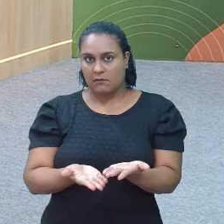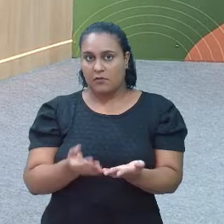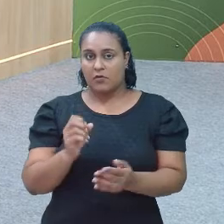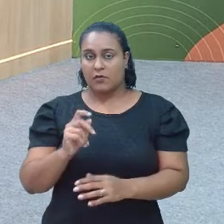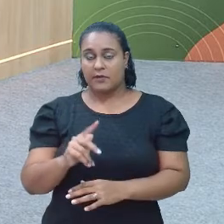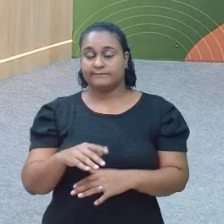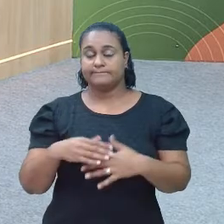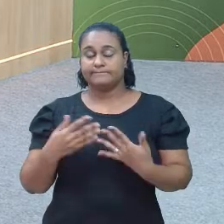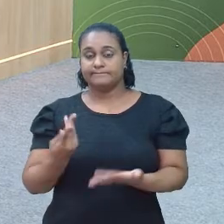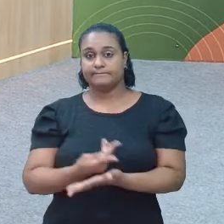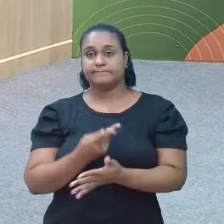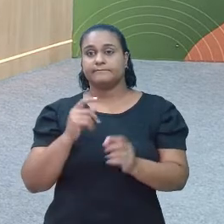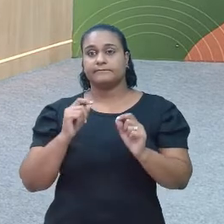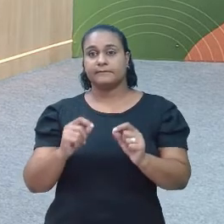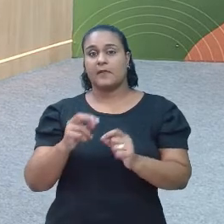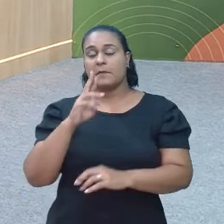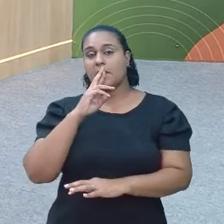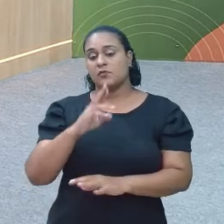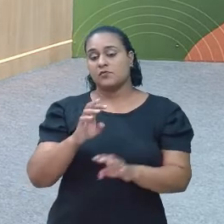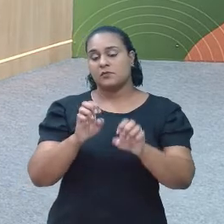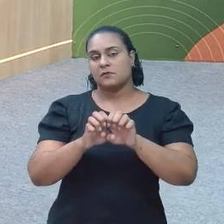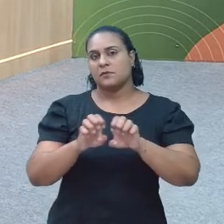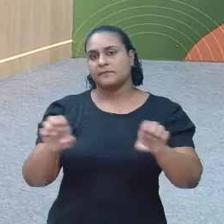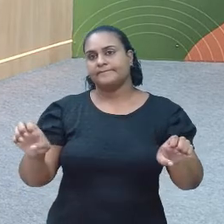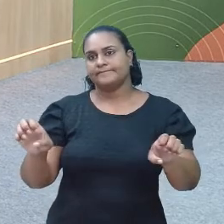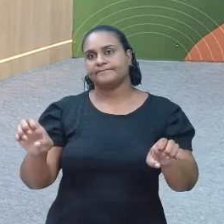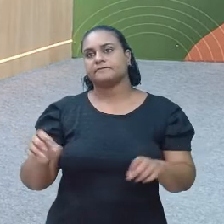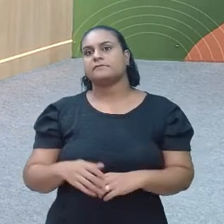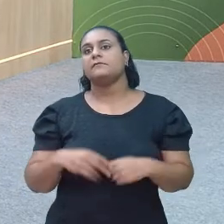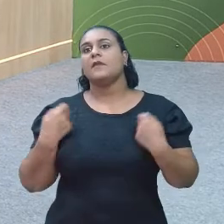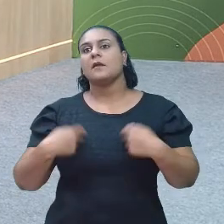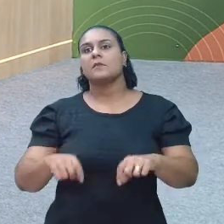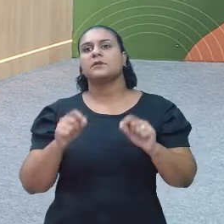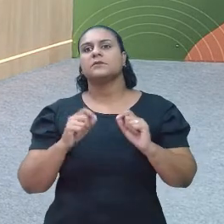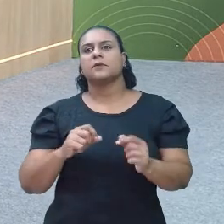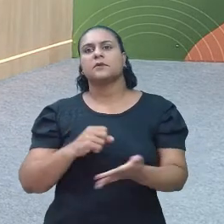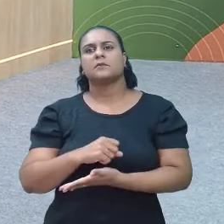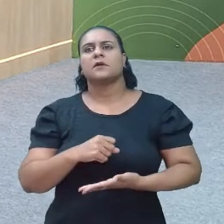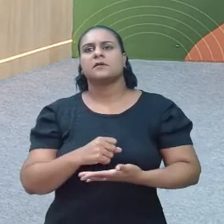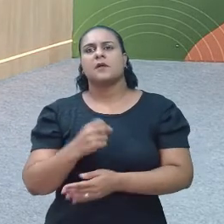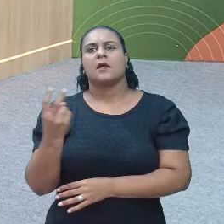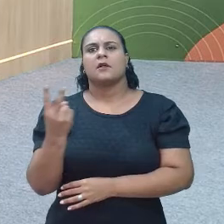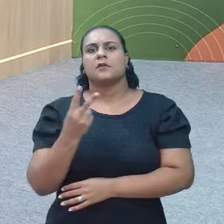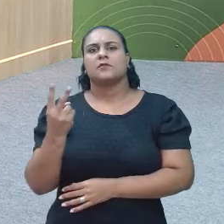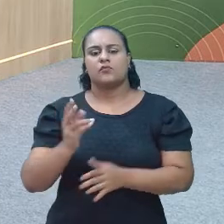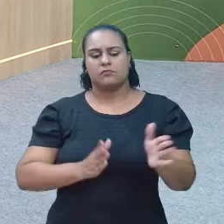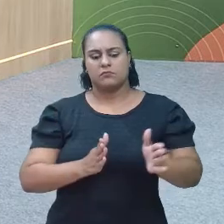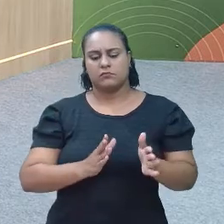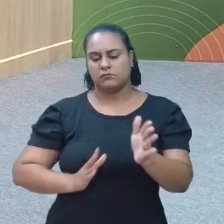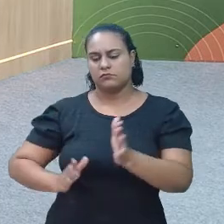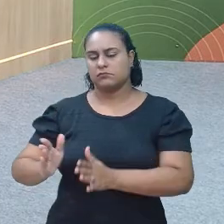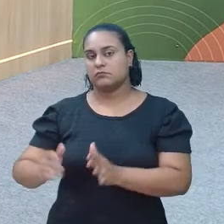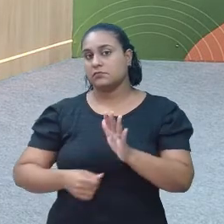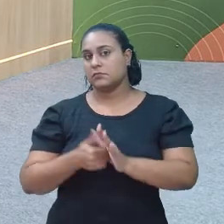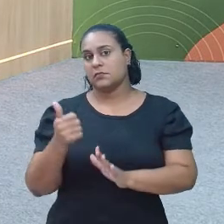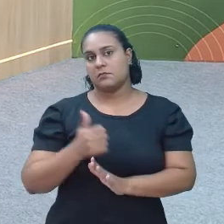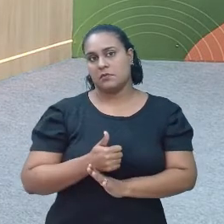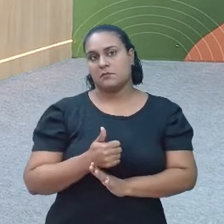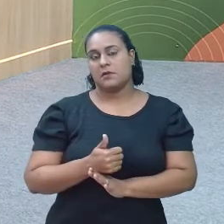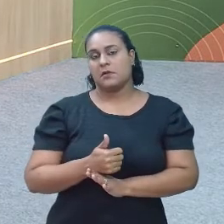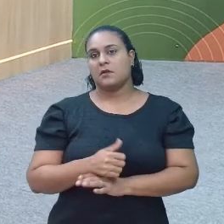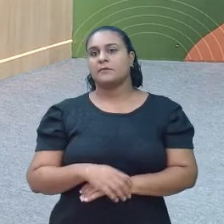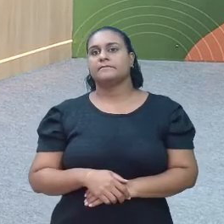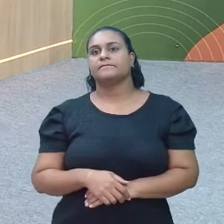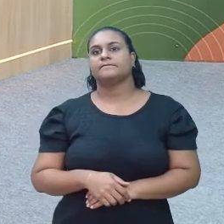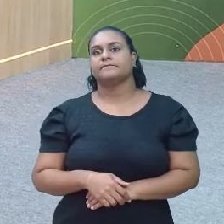é o seguinte, para você resolver uma equação, eu diria que você precisa basicamente dessas duas etapas. A primeira delas é você